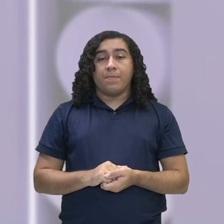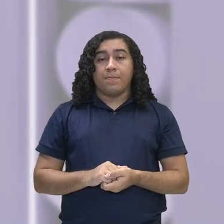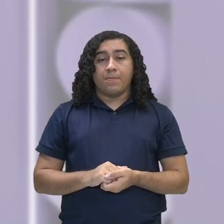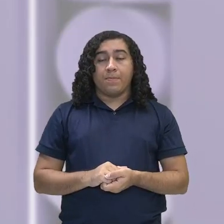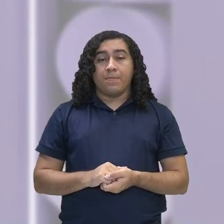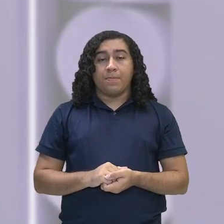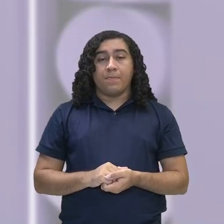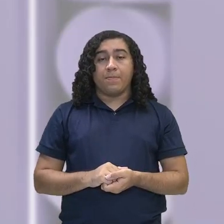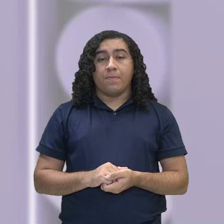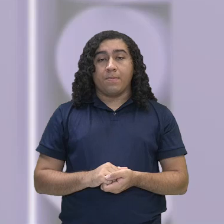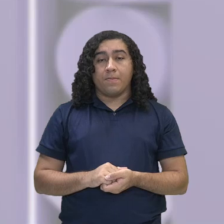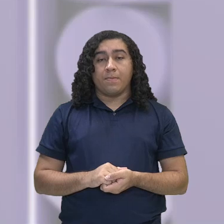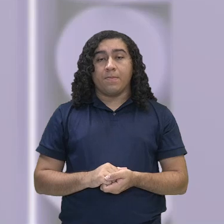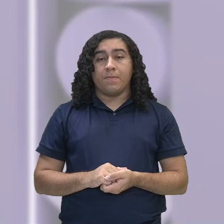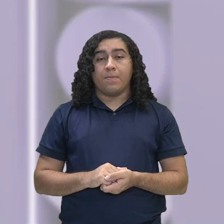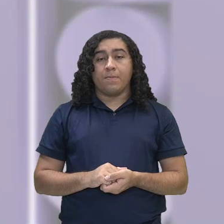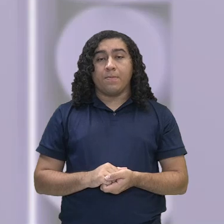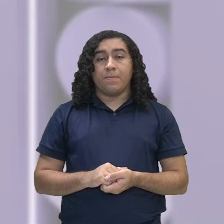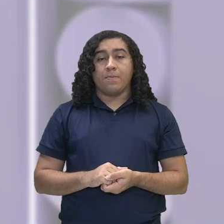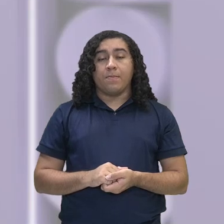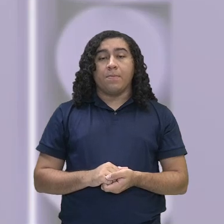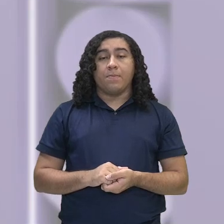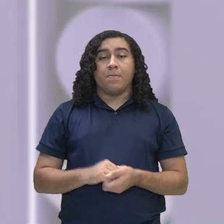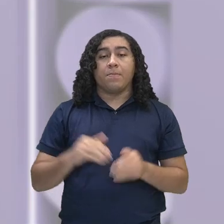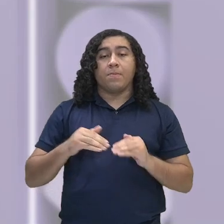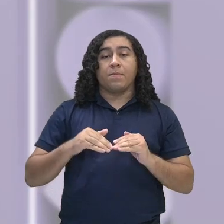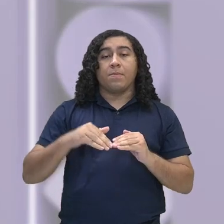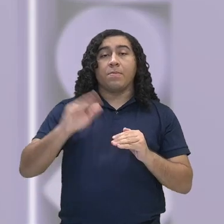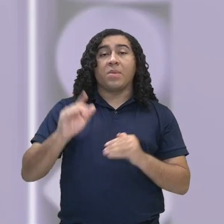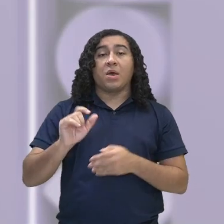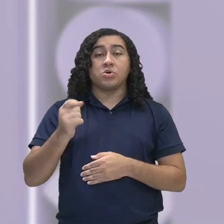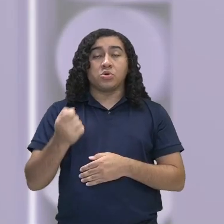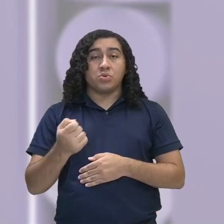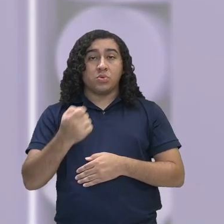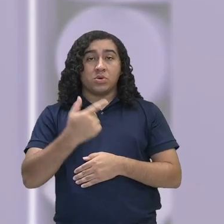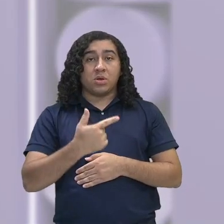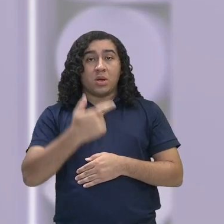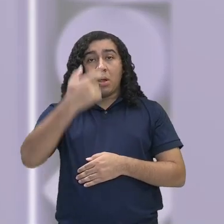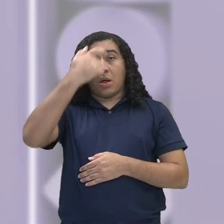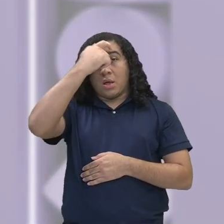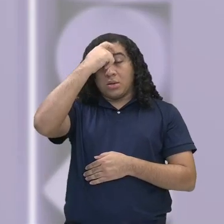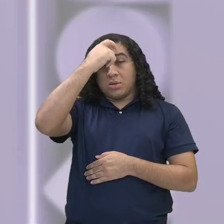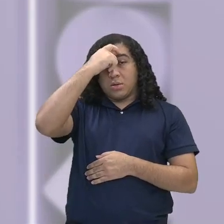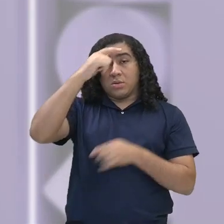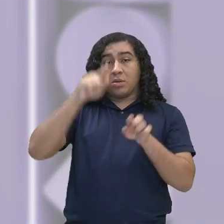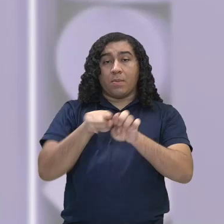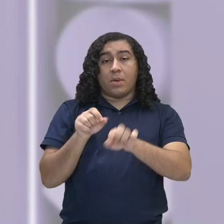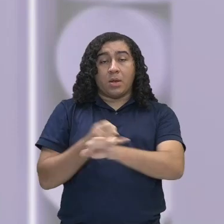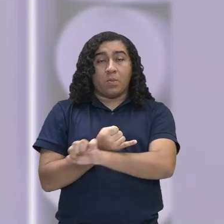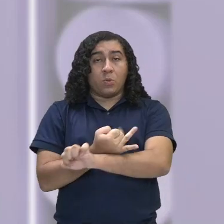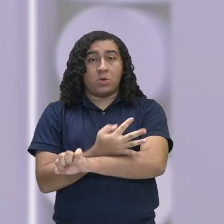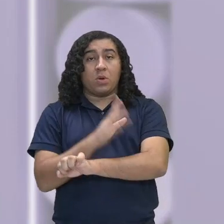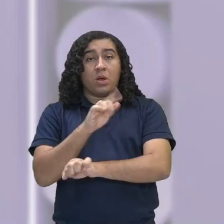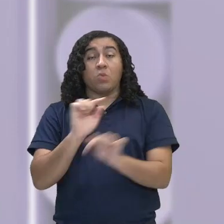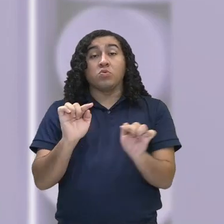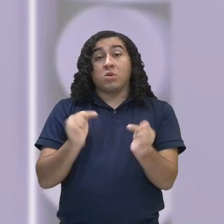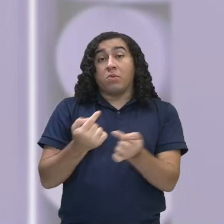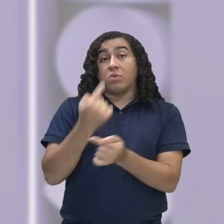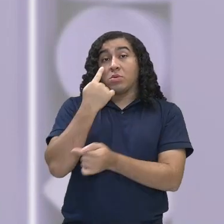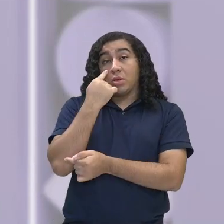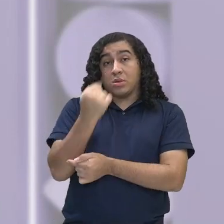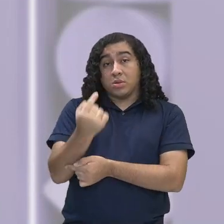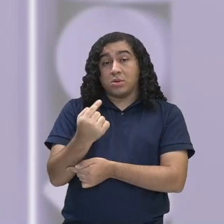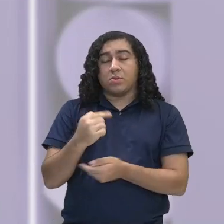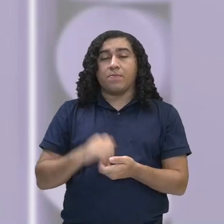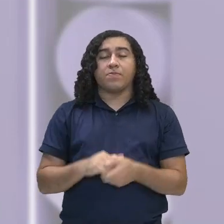Ir além da razão e ir além da emoção é um desafio interessantíssimo. Por quê?